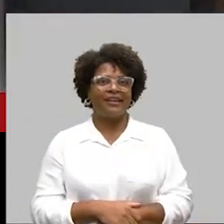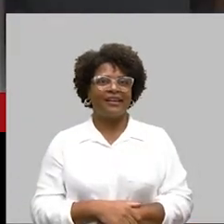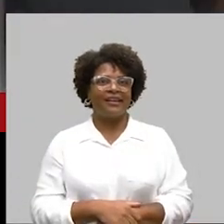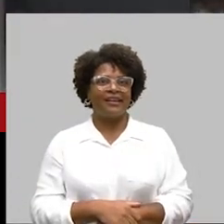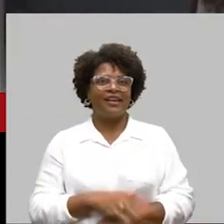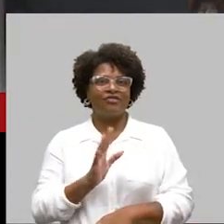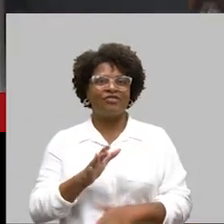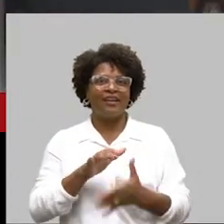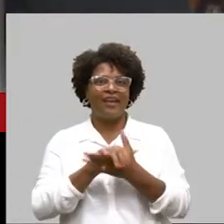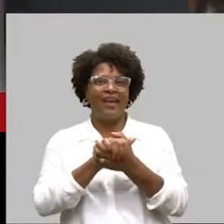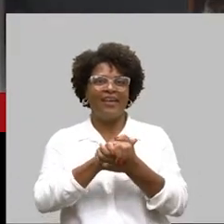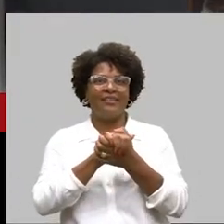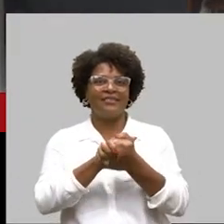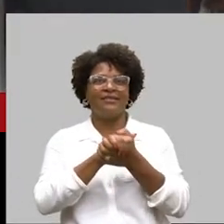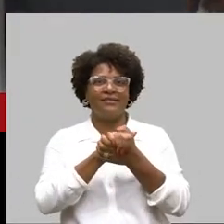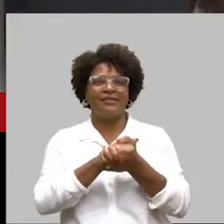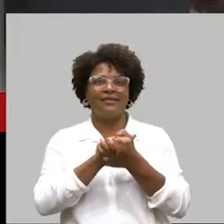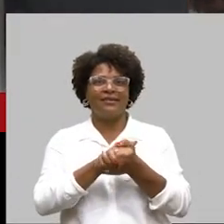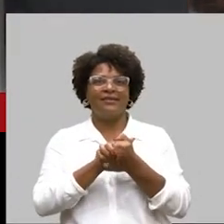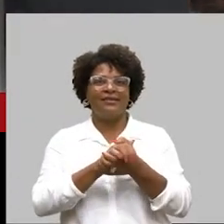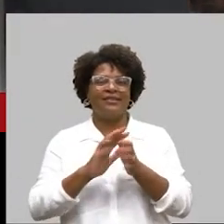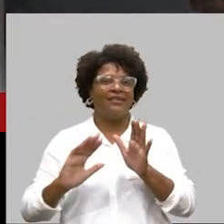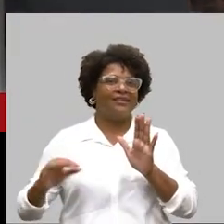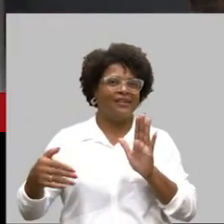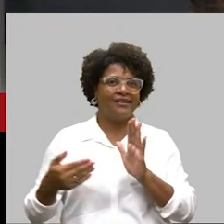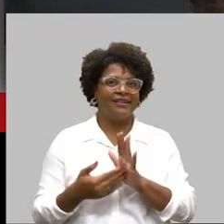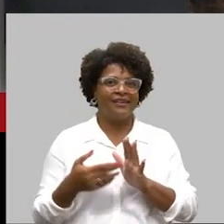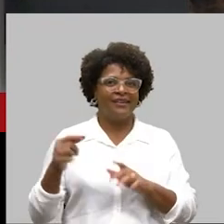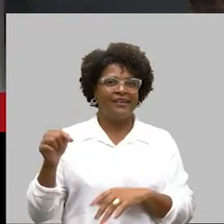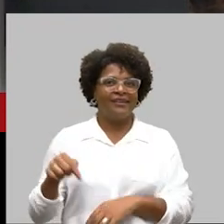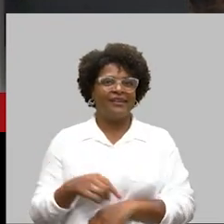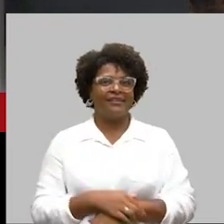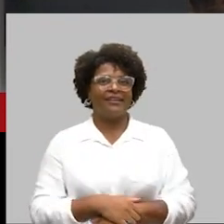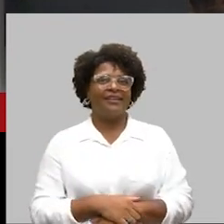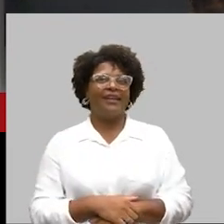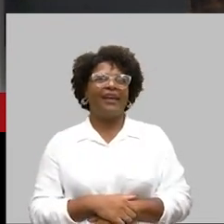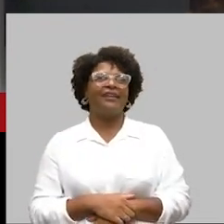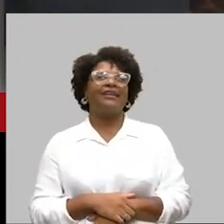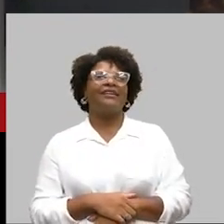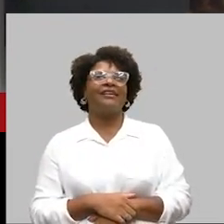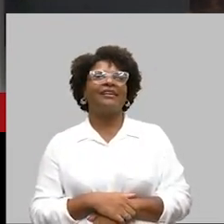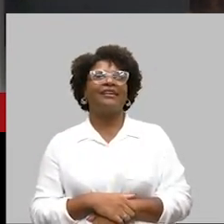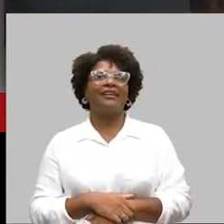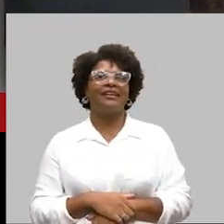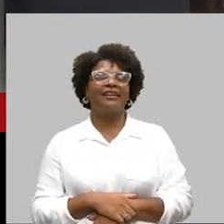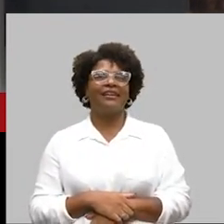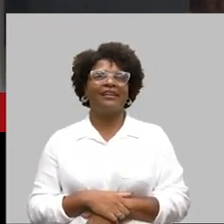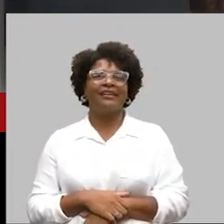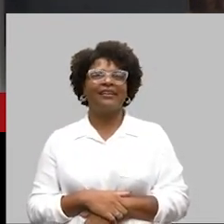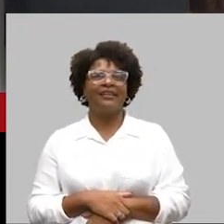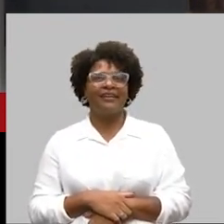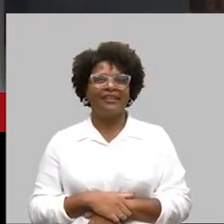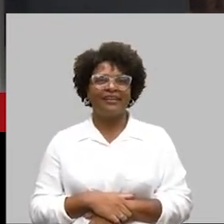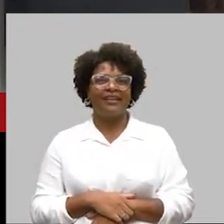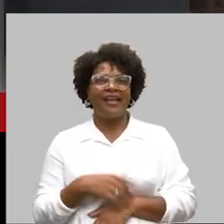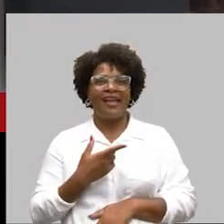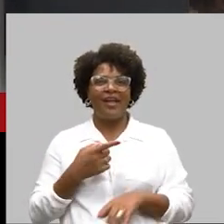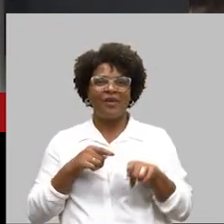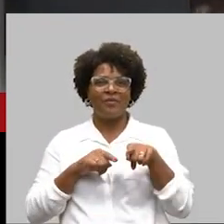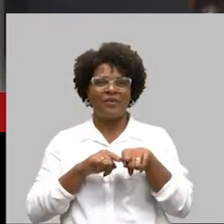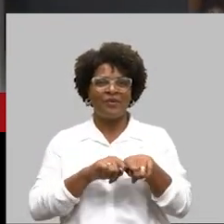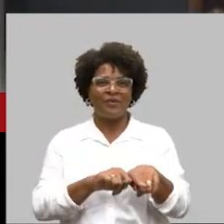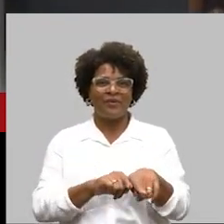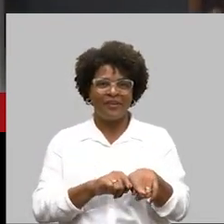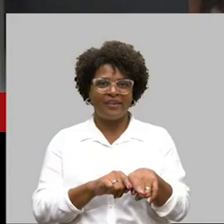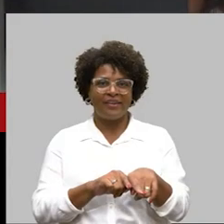cumprimentar a todos e todos a mesas na pessoa do Leleco da Beatriz e aqui do Companheiro Rogério uma